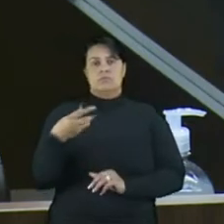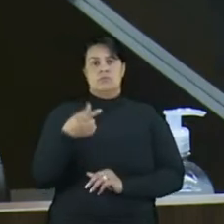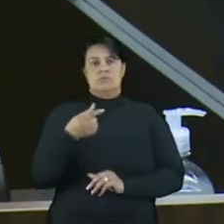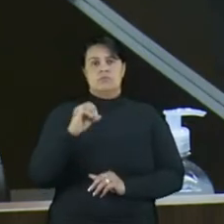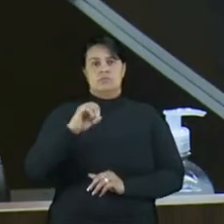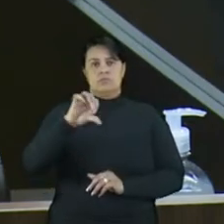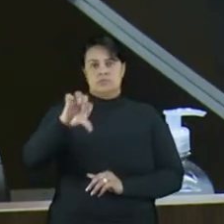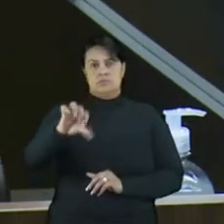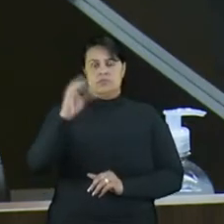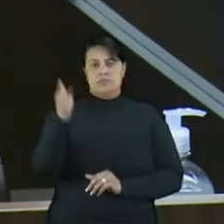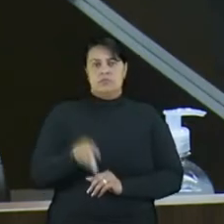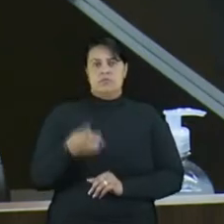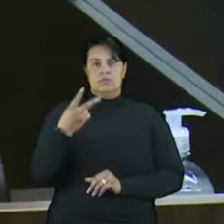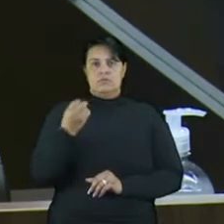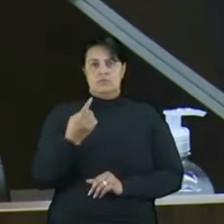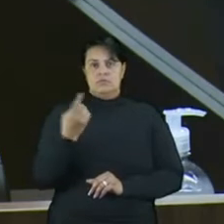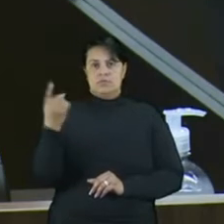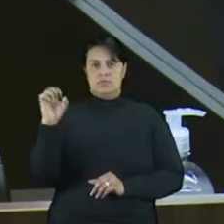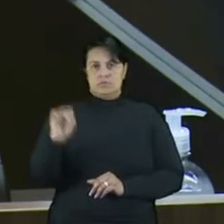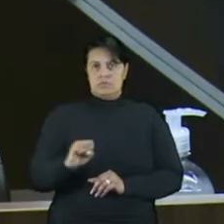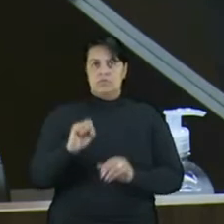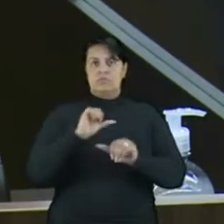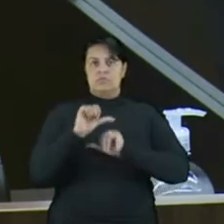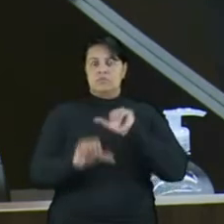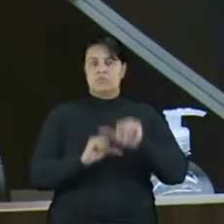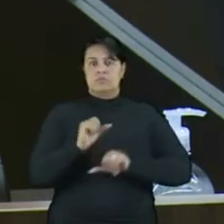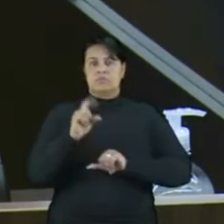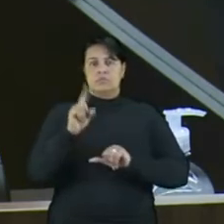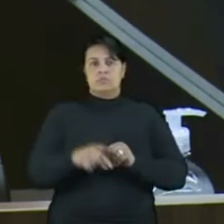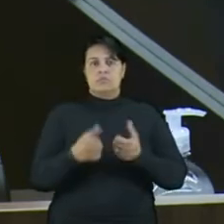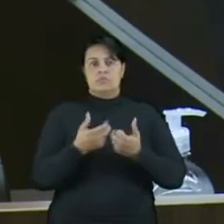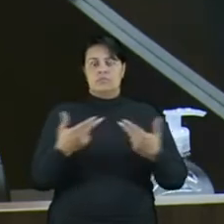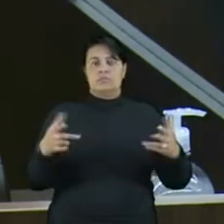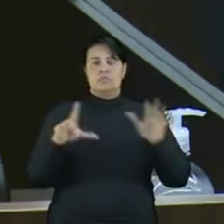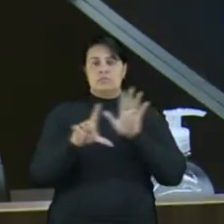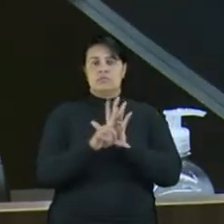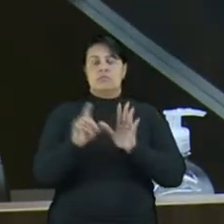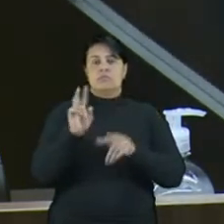13.709, de 2018, e transformou a Autoridade Nacional de